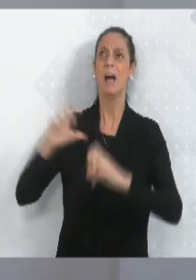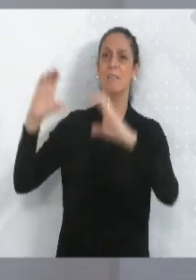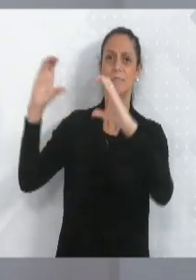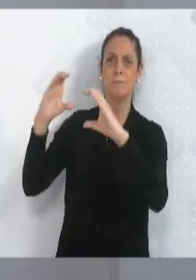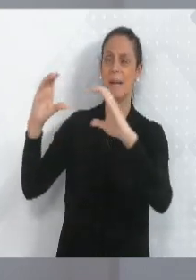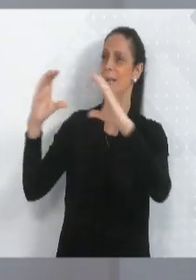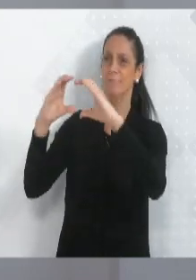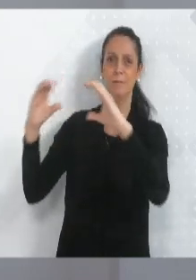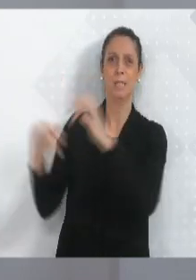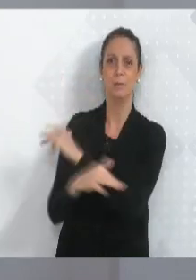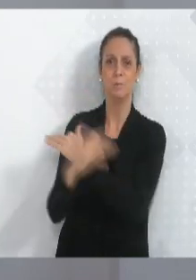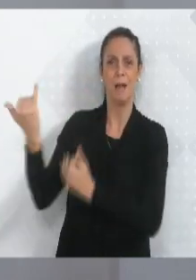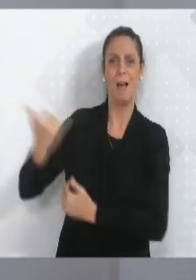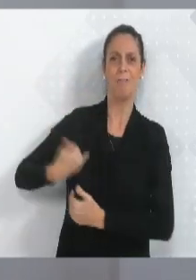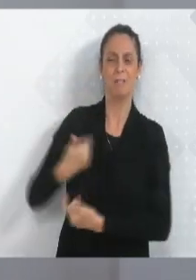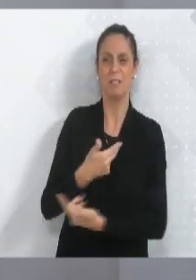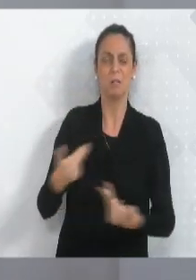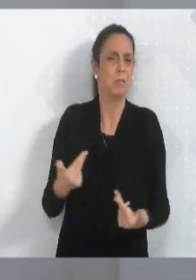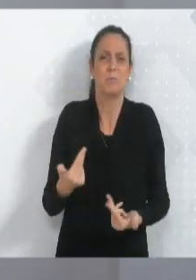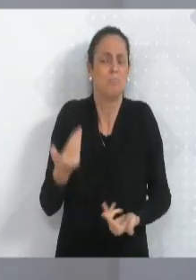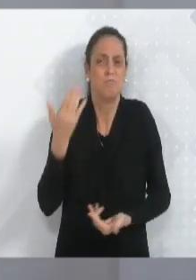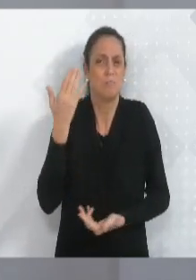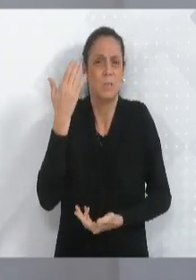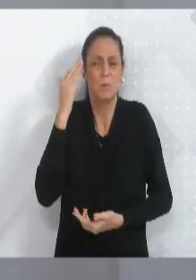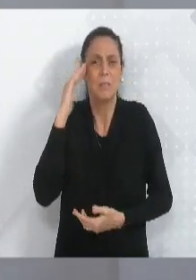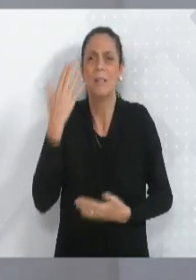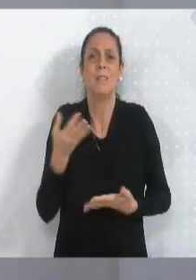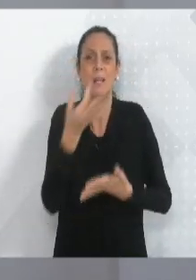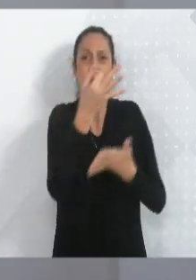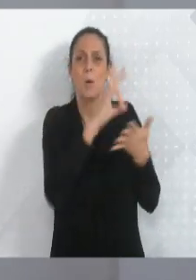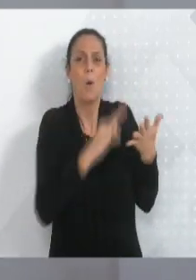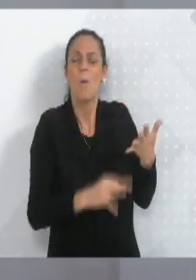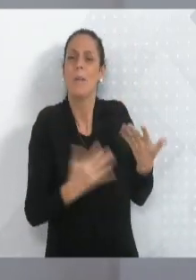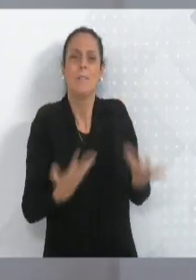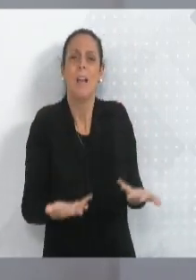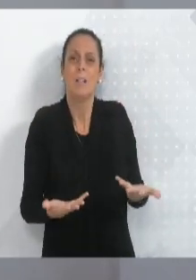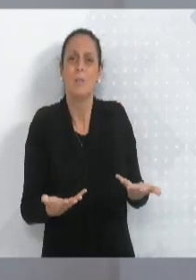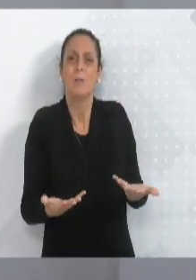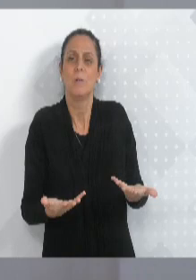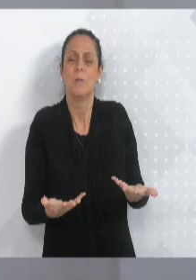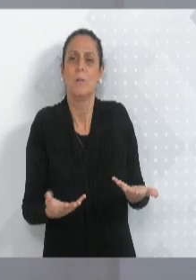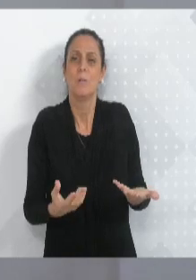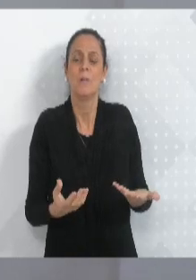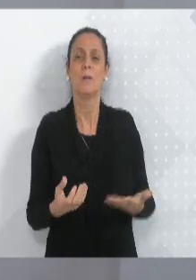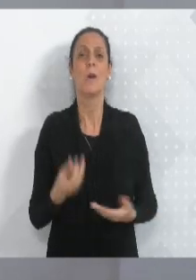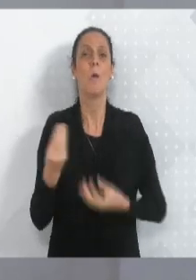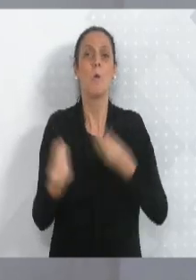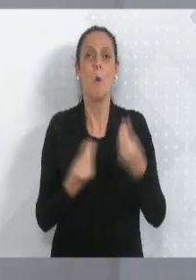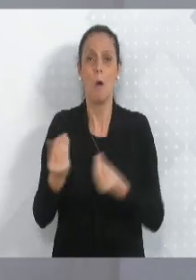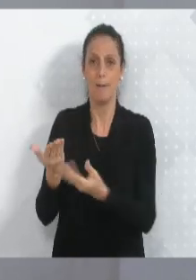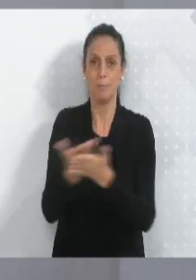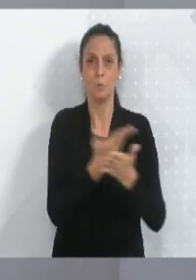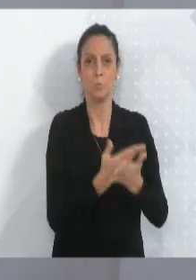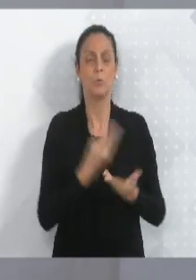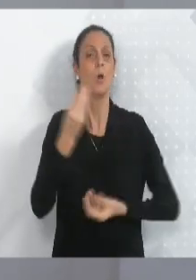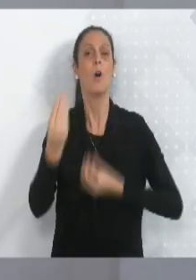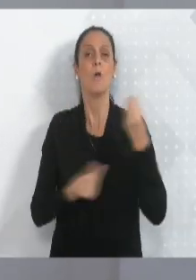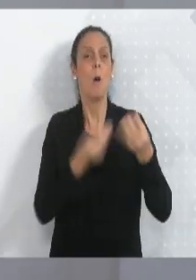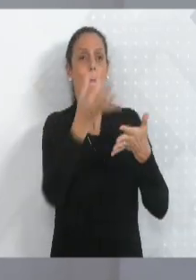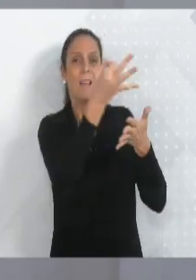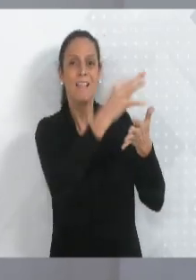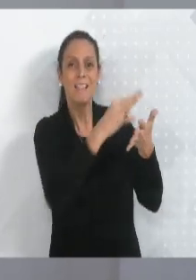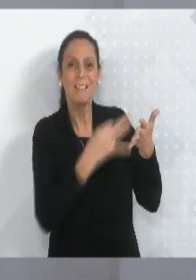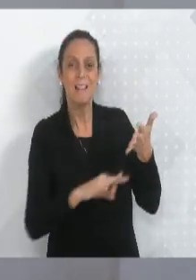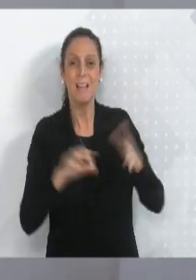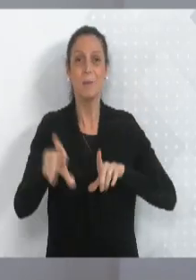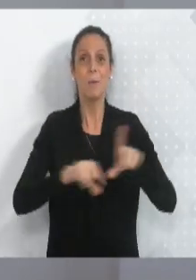Qual o critério? E eu quero saber, senhores, qual foi o estudo, o critério para as escolhas? Qual